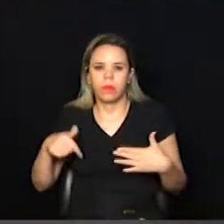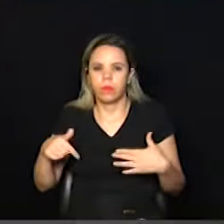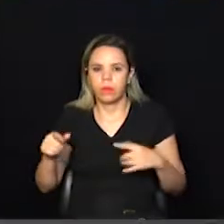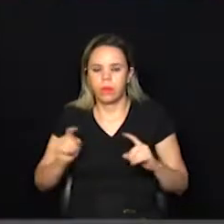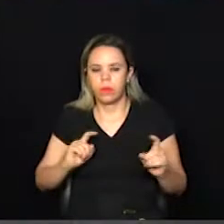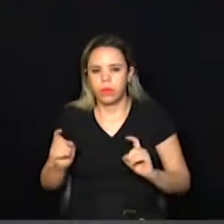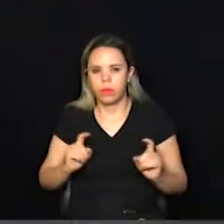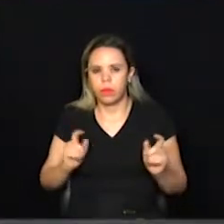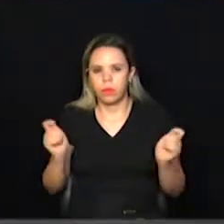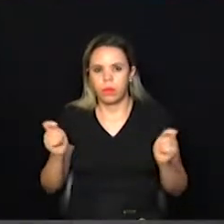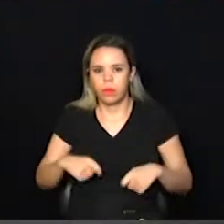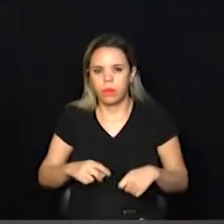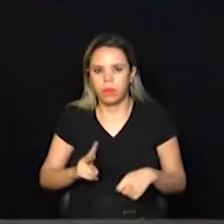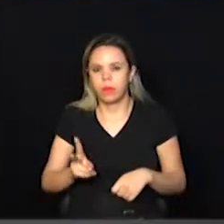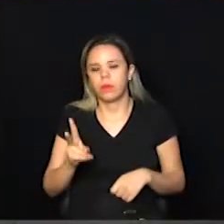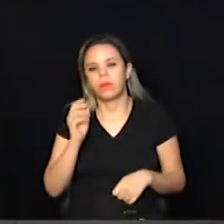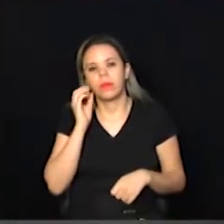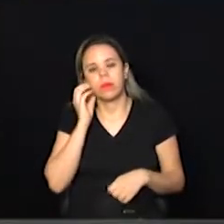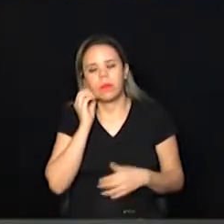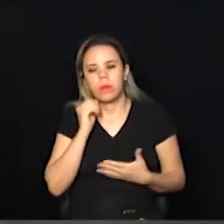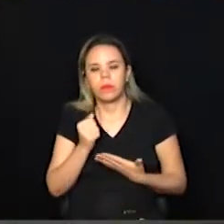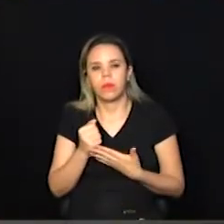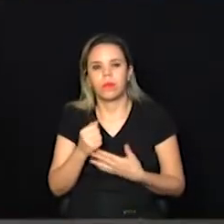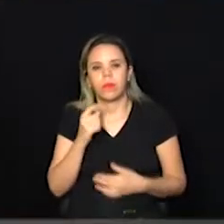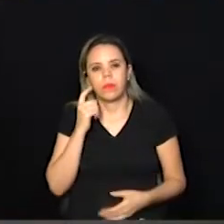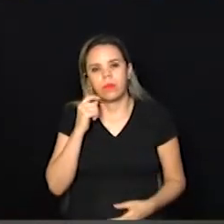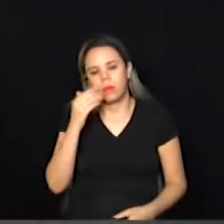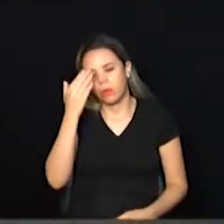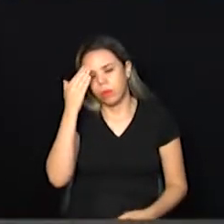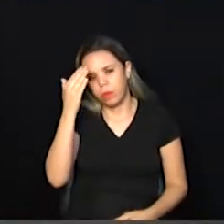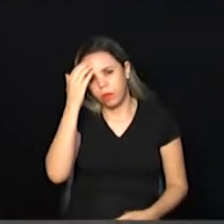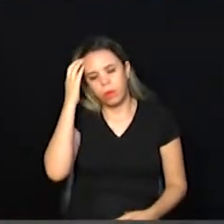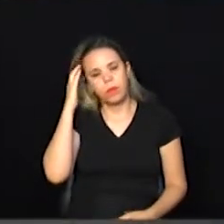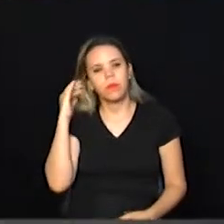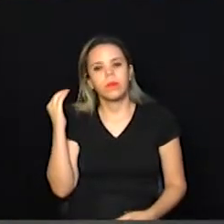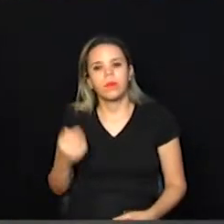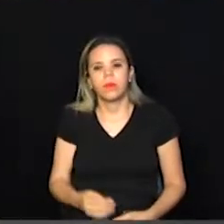para a gente poder ajudar aqui também. Muito obrigado.